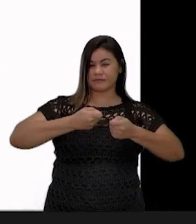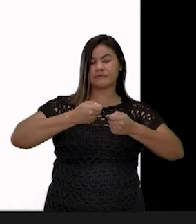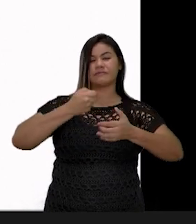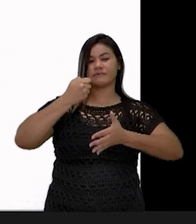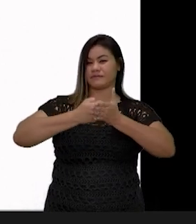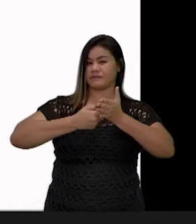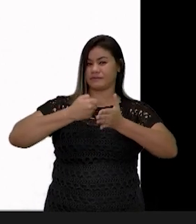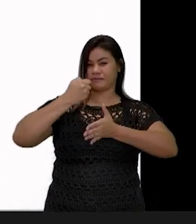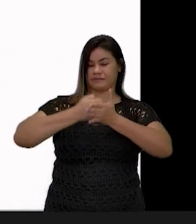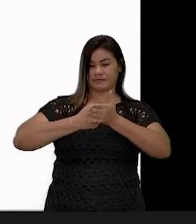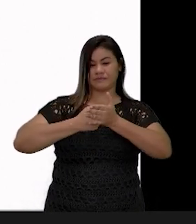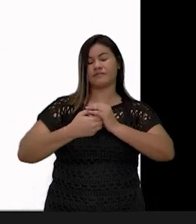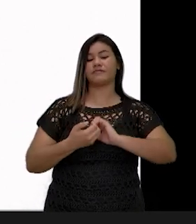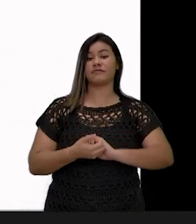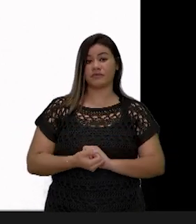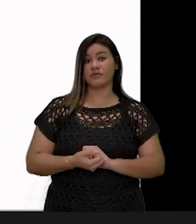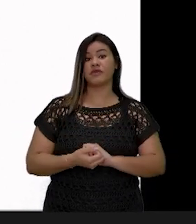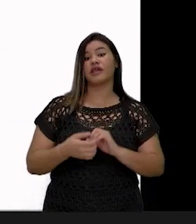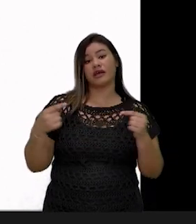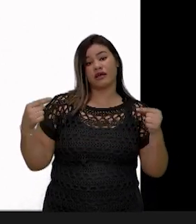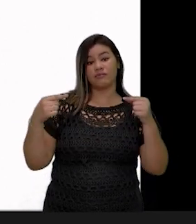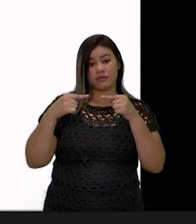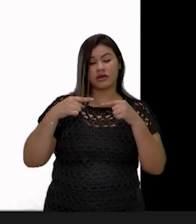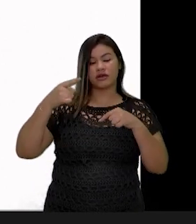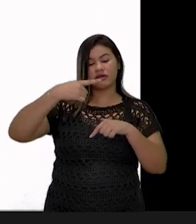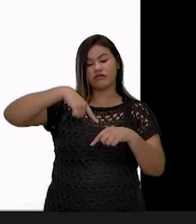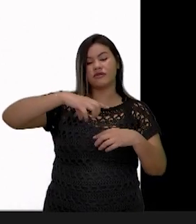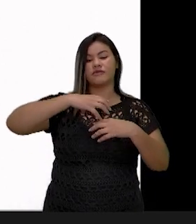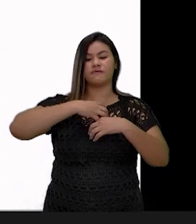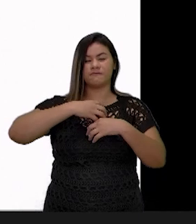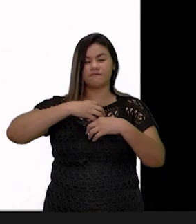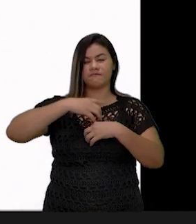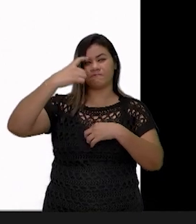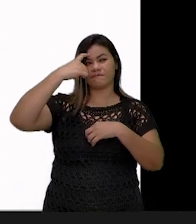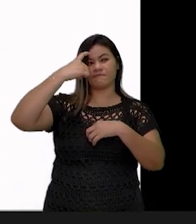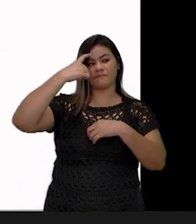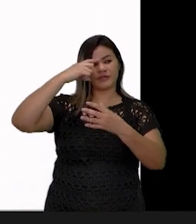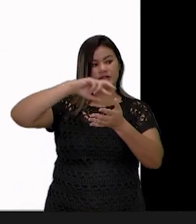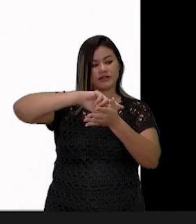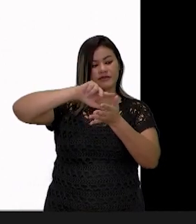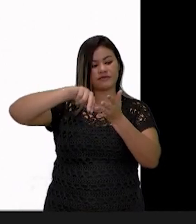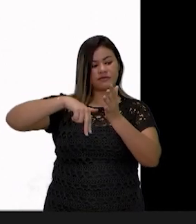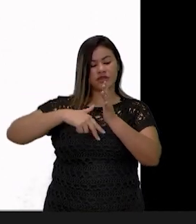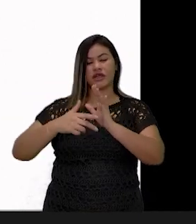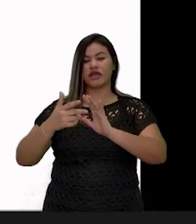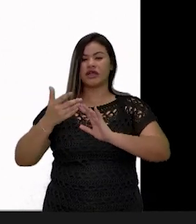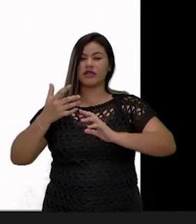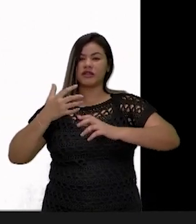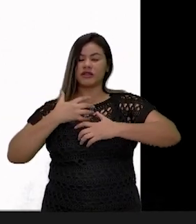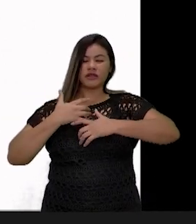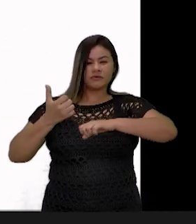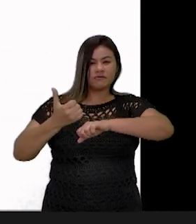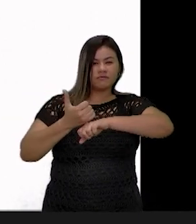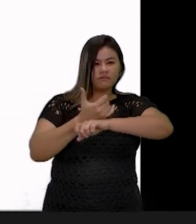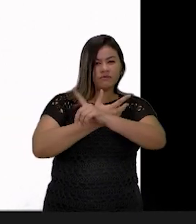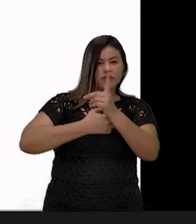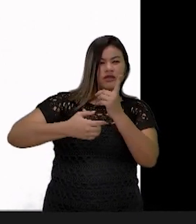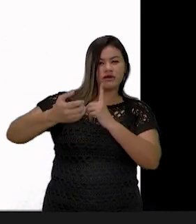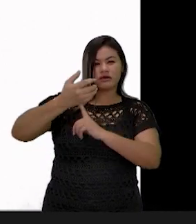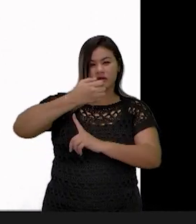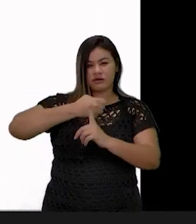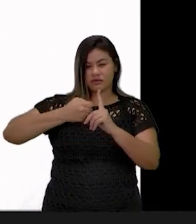novo. E a gente dá caminhos, né? Quando a gente vai falar do financiamento, do investimento, onde é que eu acho dinheiro? Como